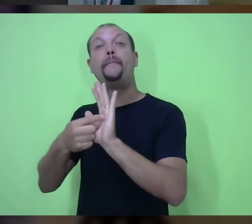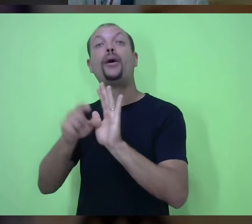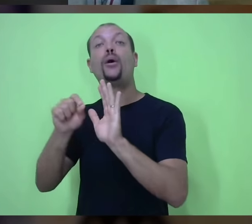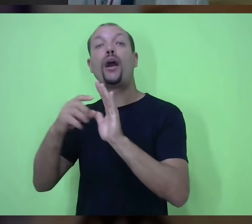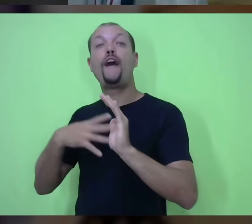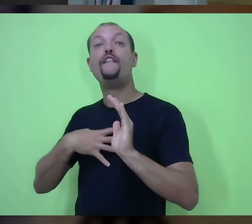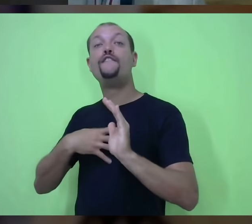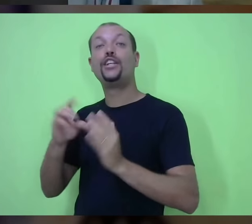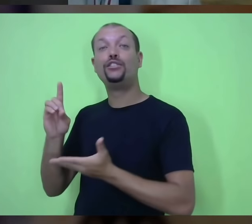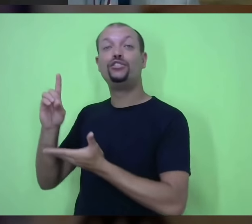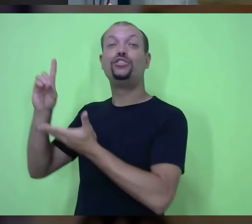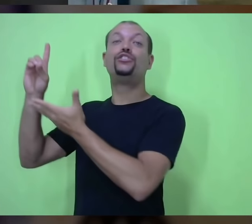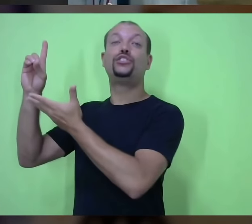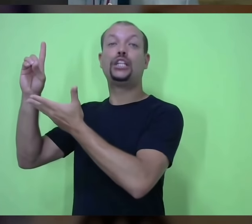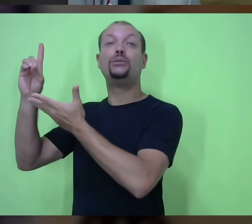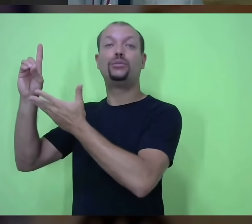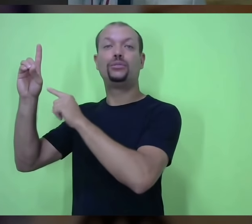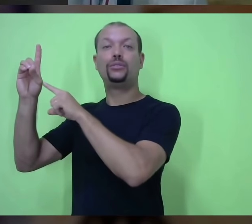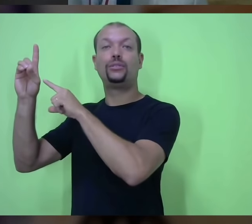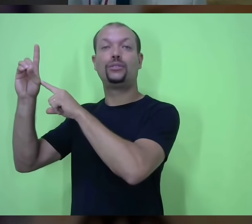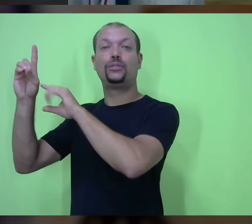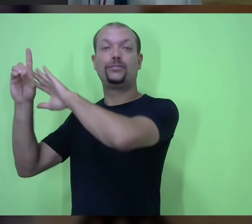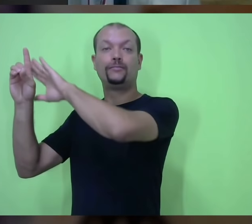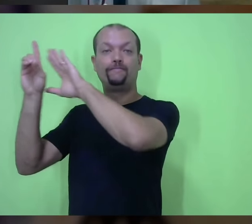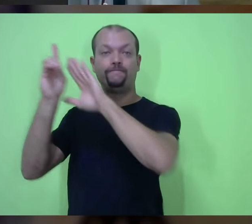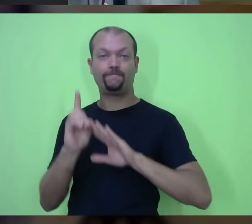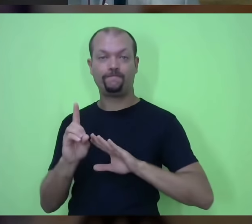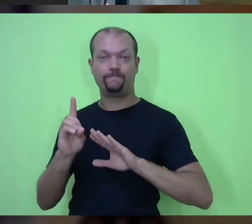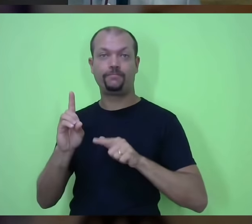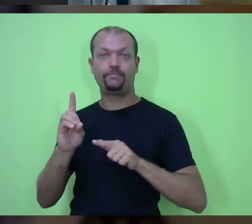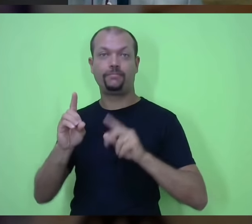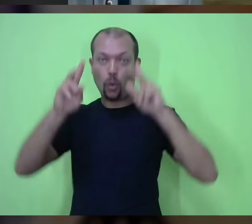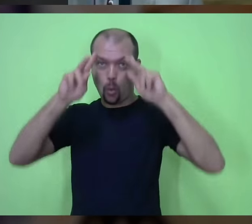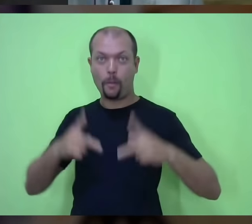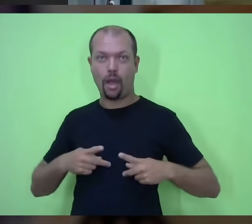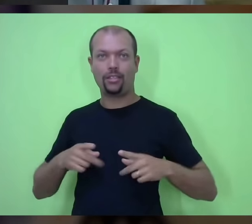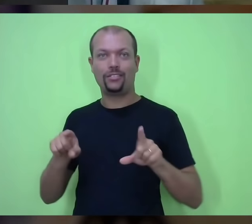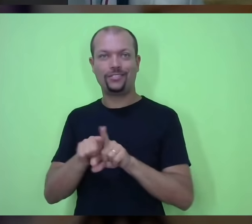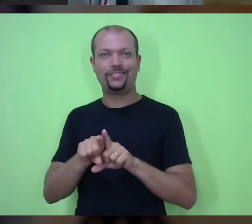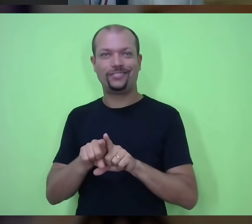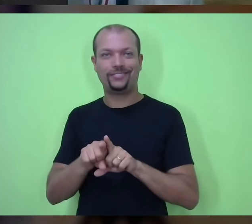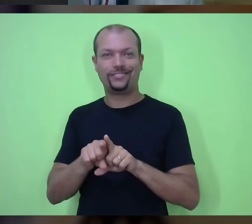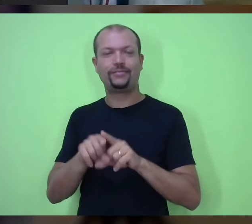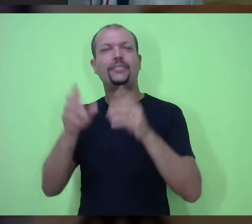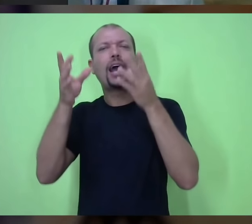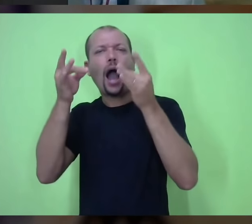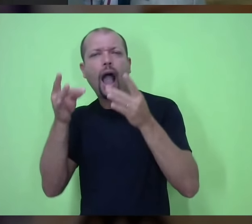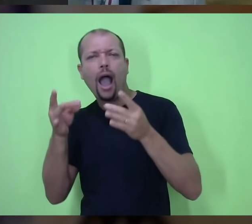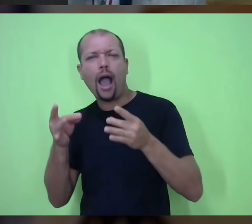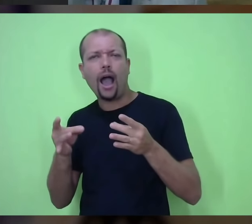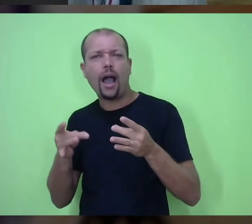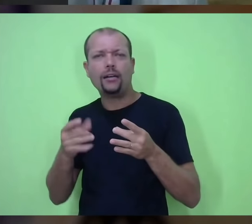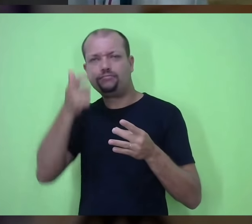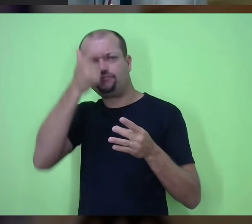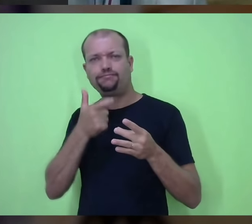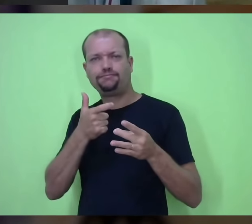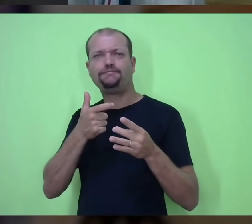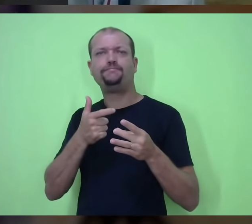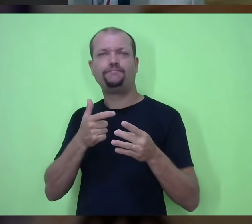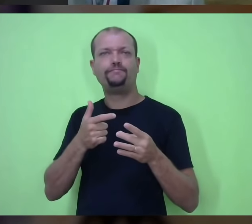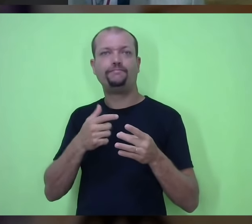apresentado como filho de Deus em sua humanidade. Ele vai falando das características humanas de